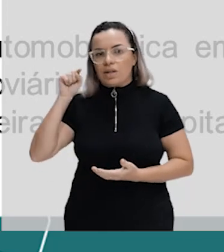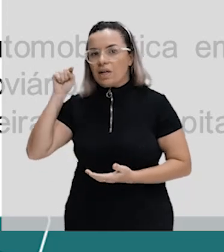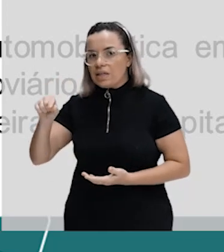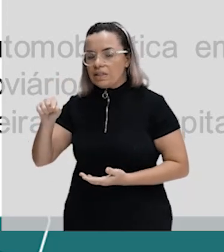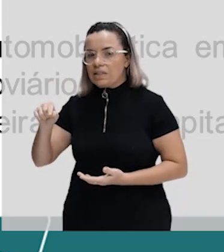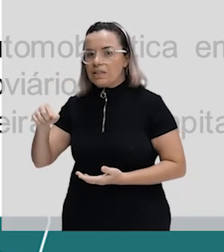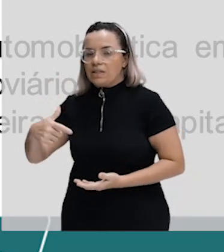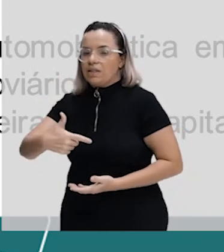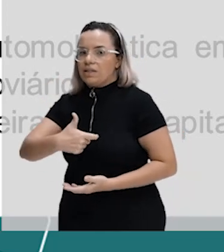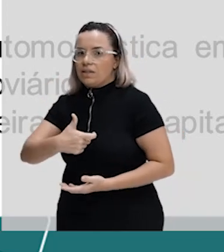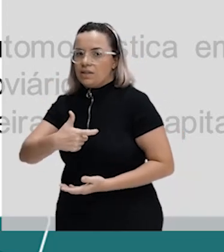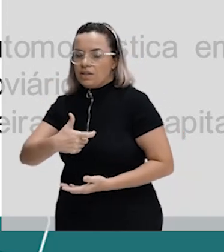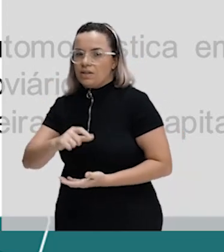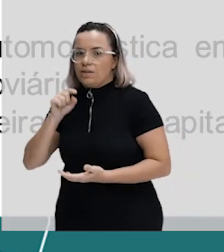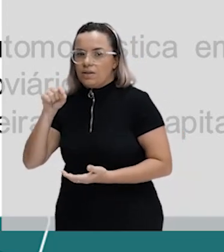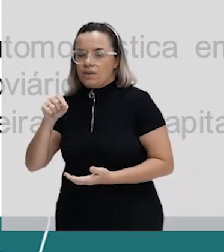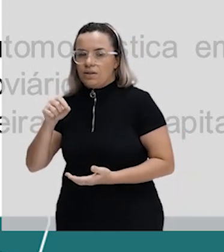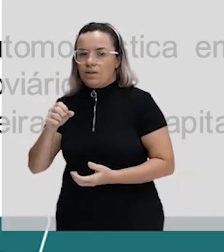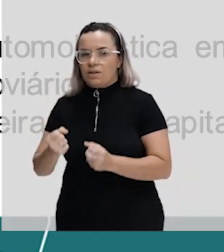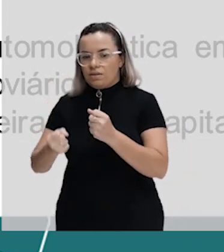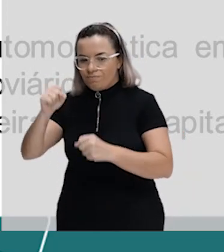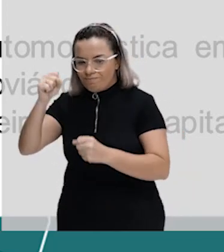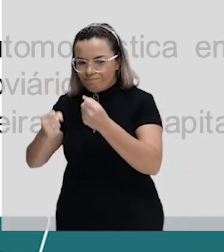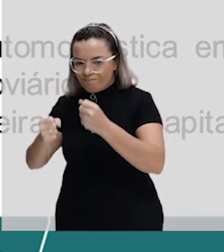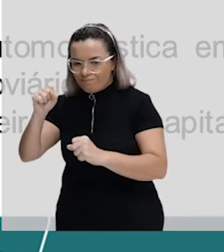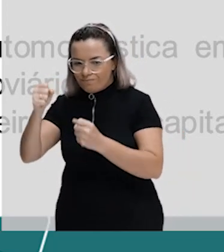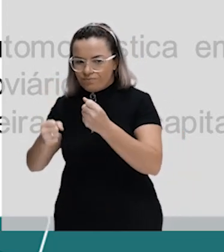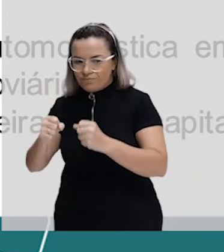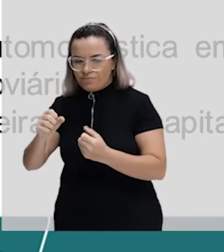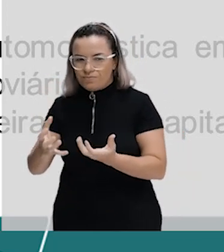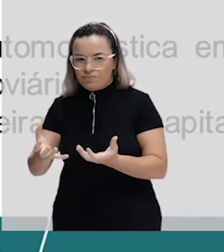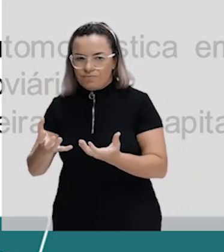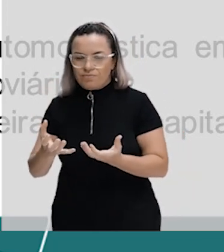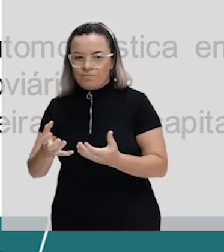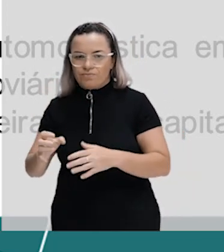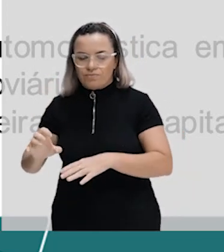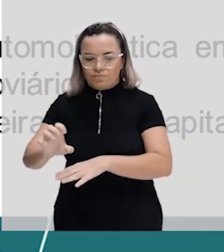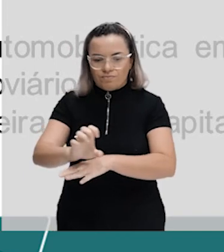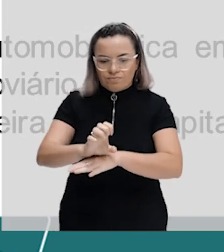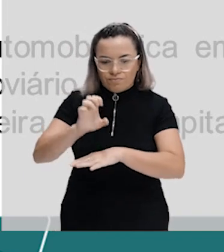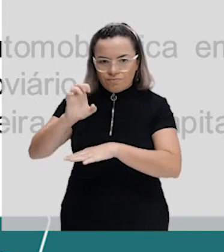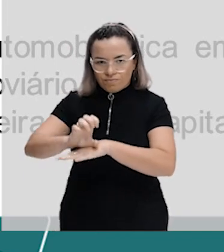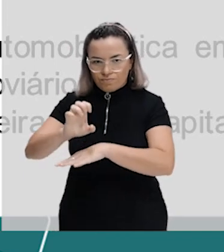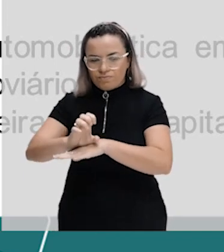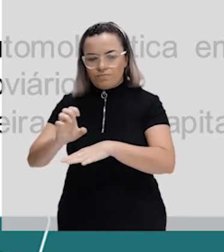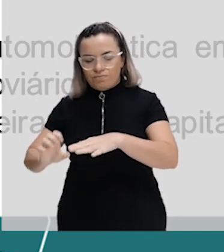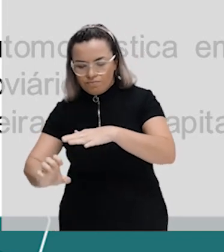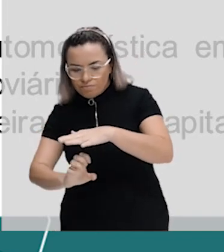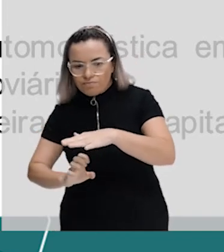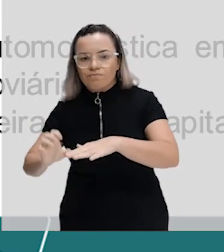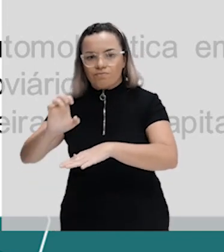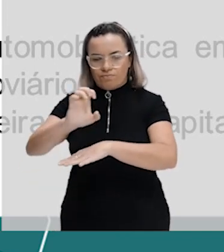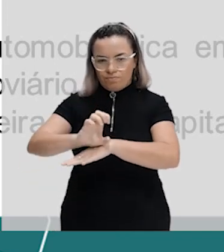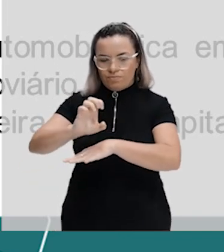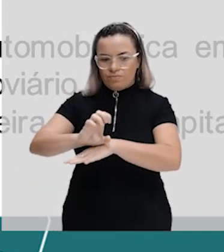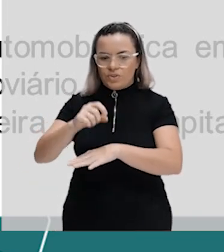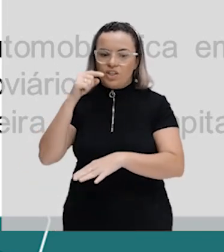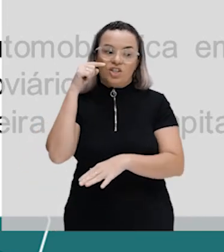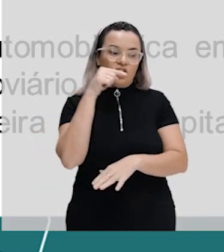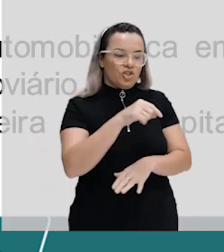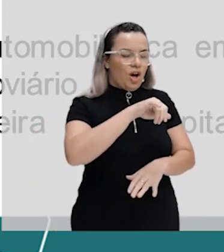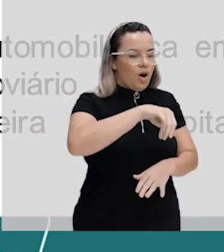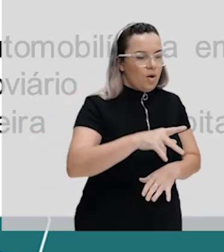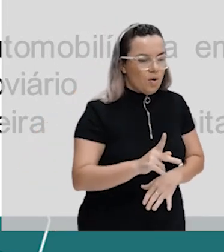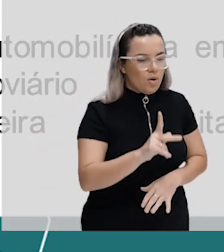privilegiou as empresas estatais, o presidente Juscelino Kubitschek vai abrir o país para as